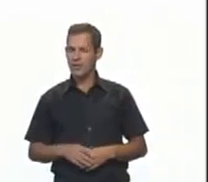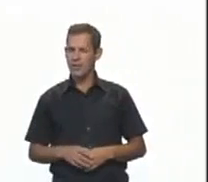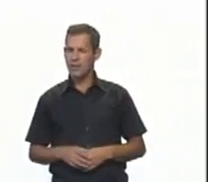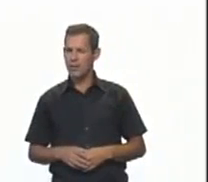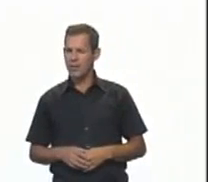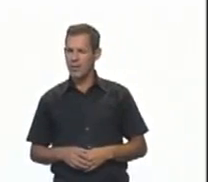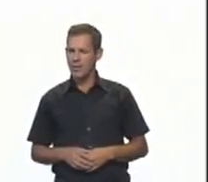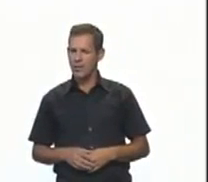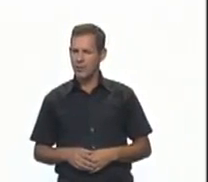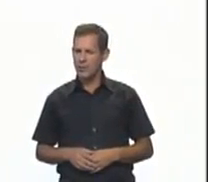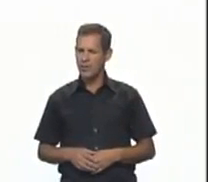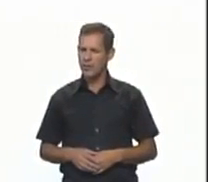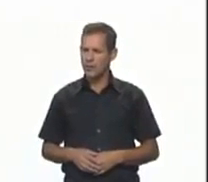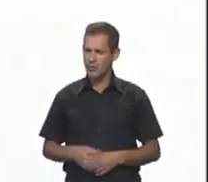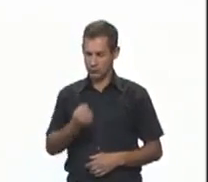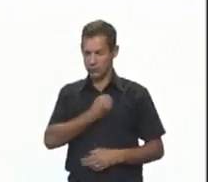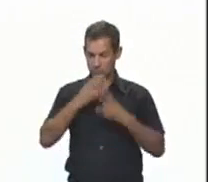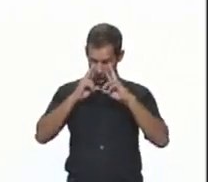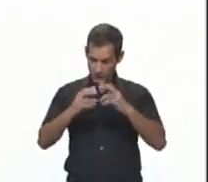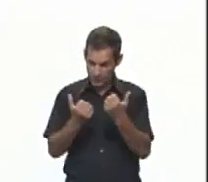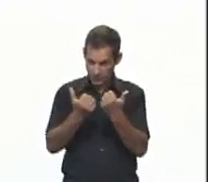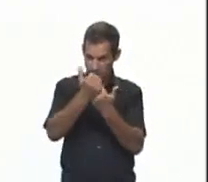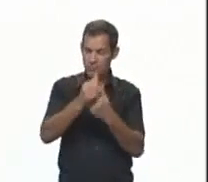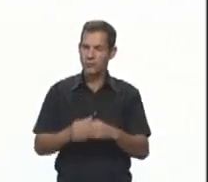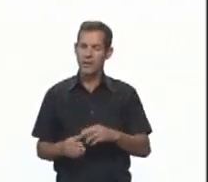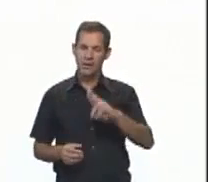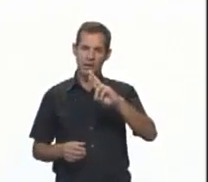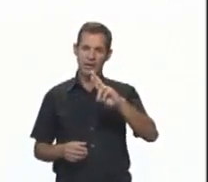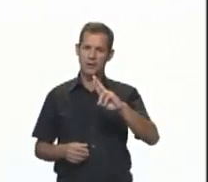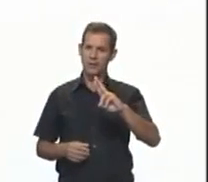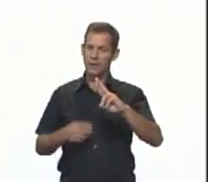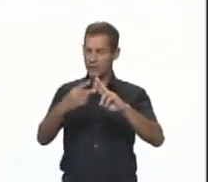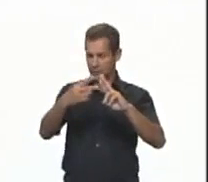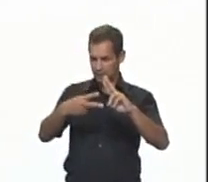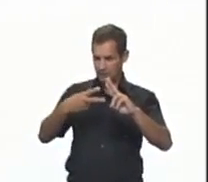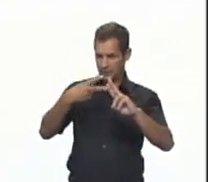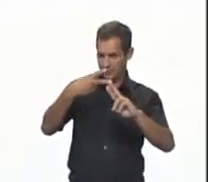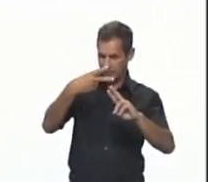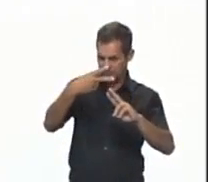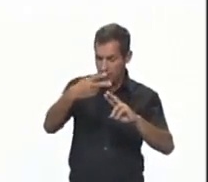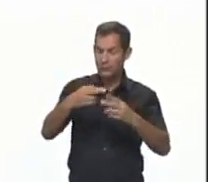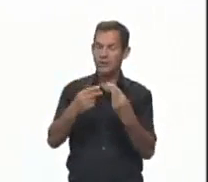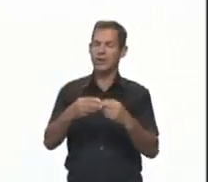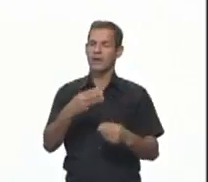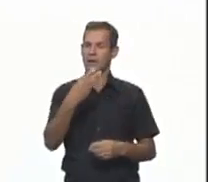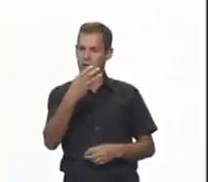desse lado da igualdade? Então, a gente pode substituir r ao quadrado é igual a